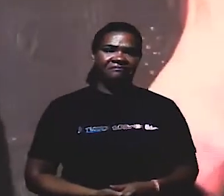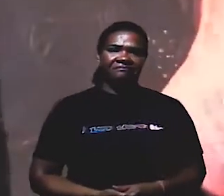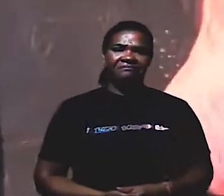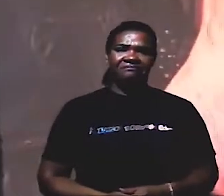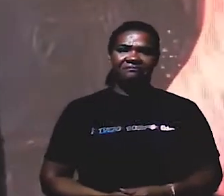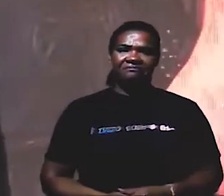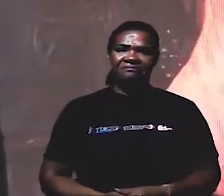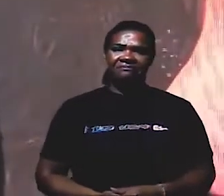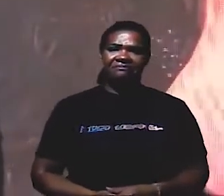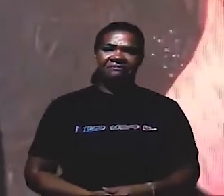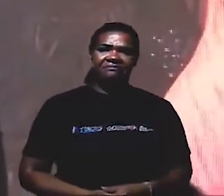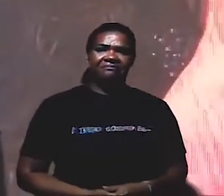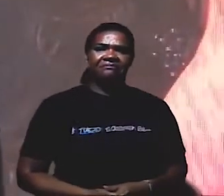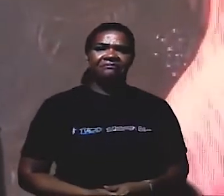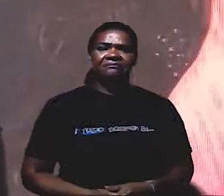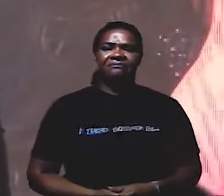Ainda que